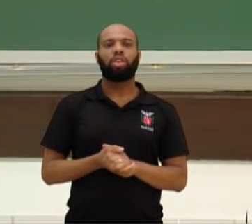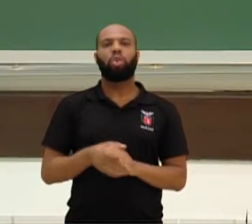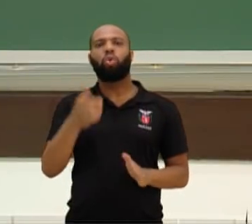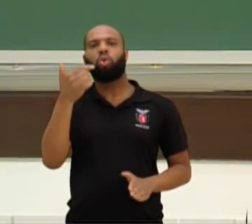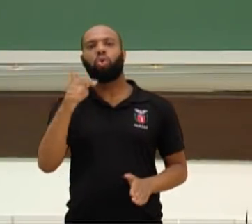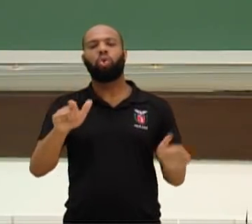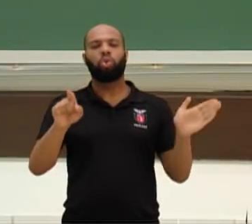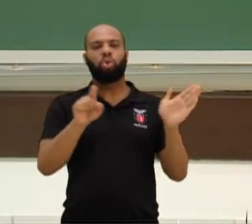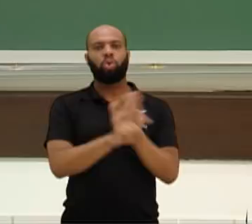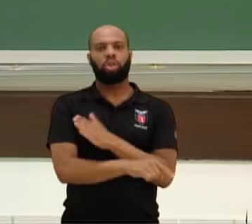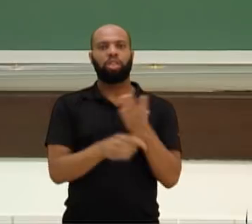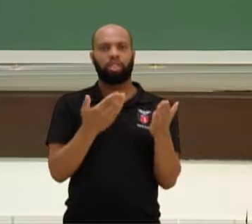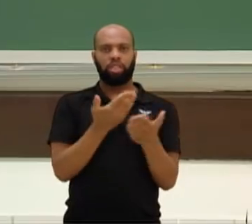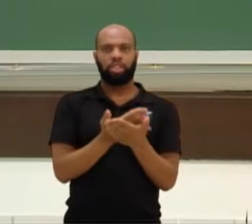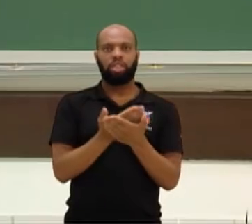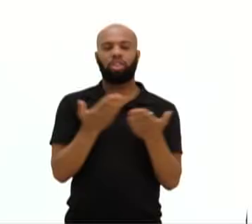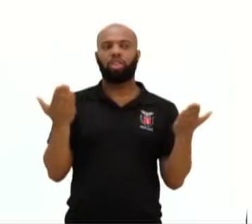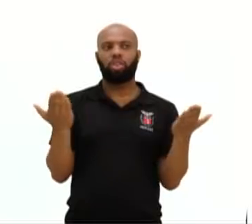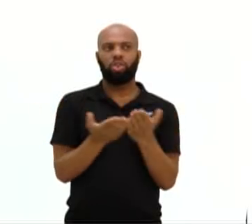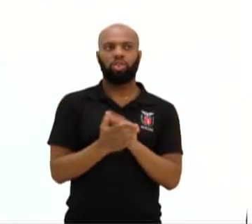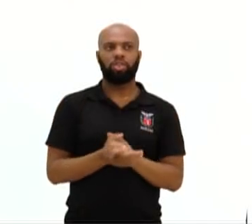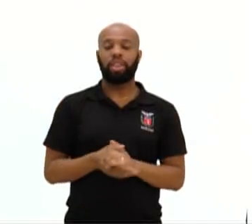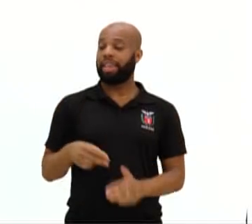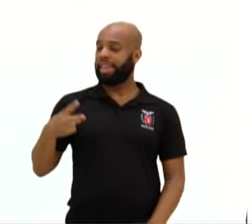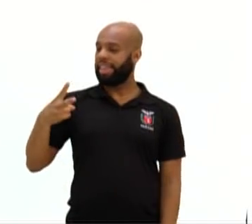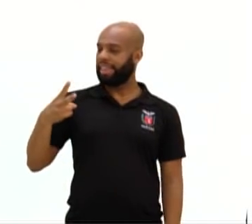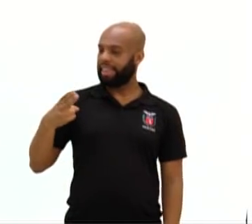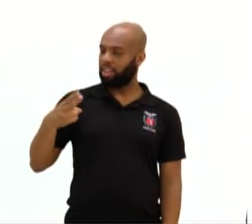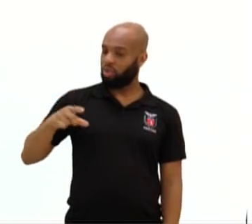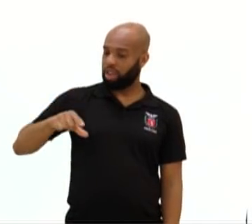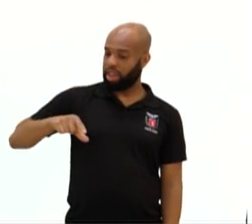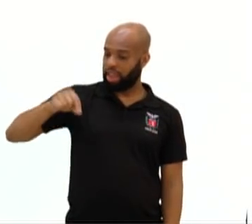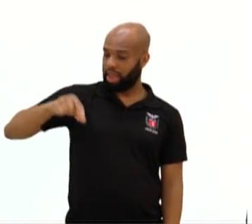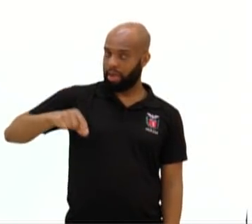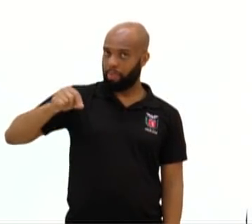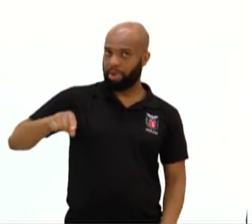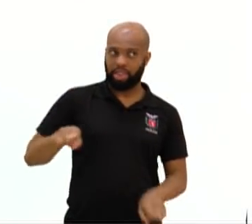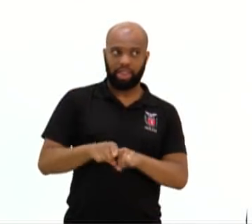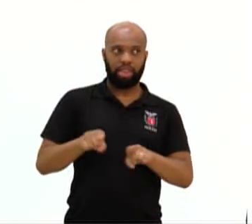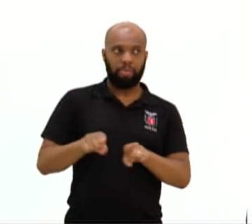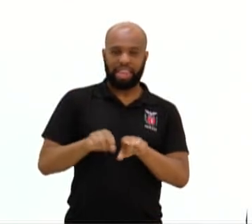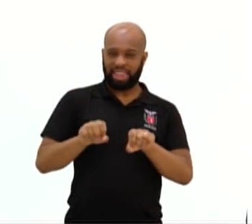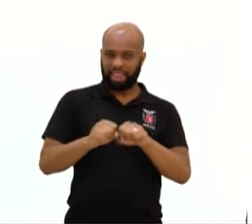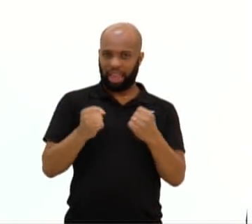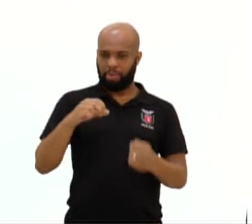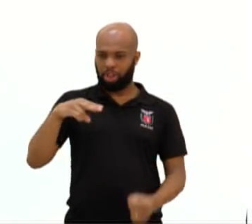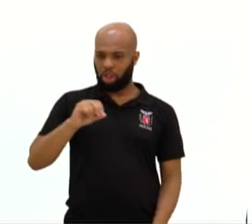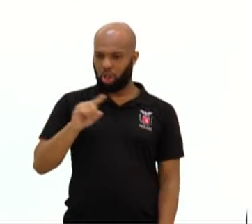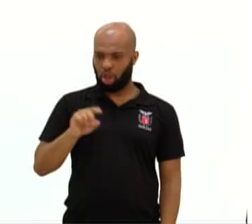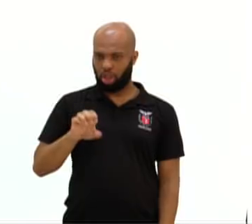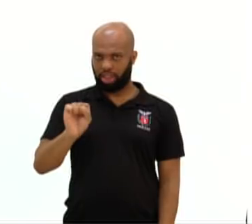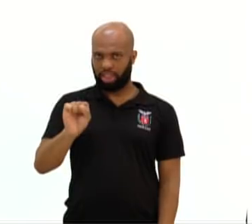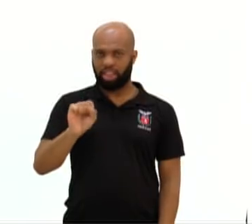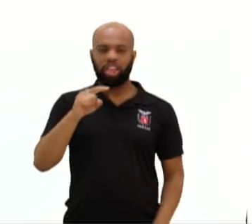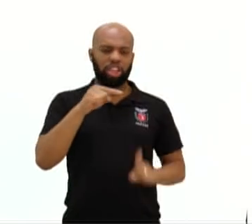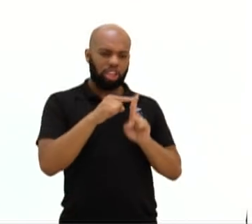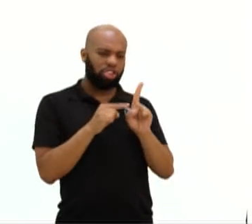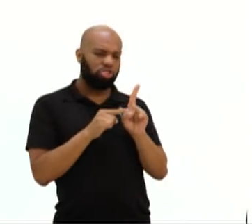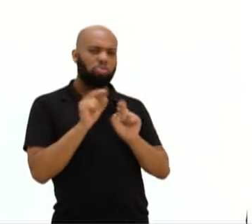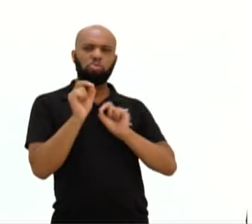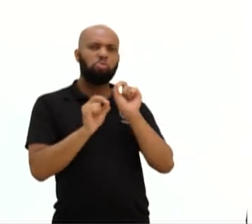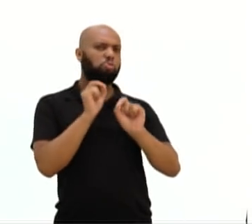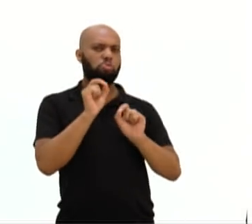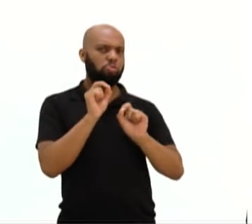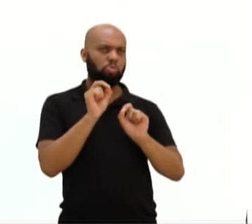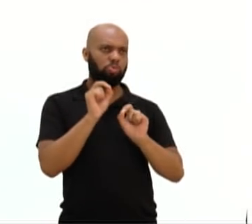mais um quiz da aula de hoje. A tesoura, a pinça e o quebra-nozes são exemplos de que tipos de alavancas, pessoal? Será que